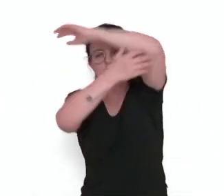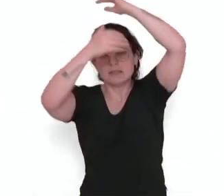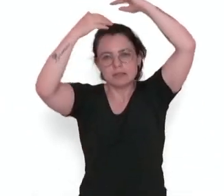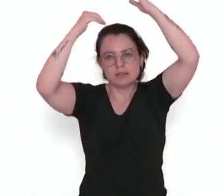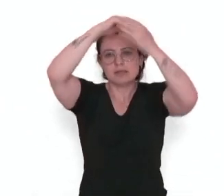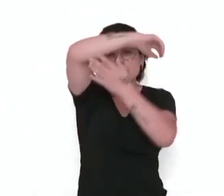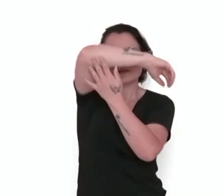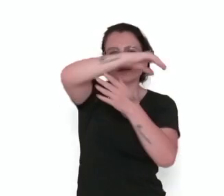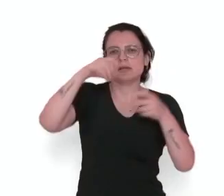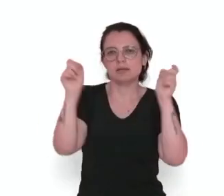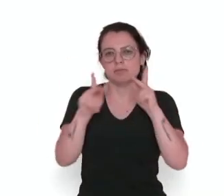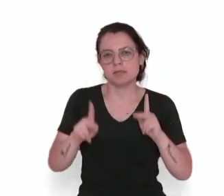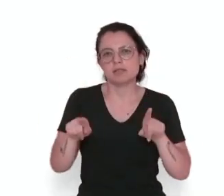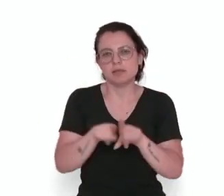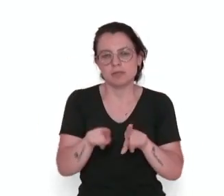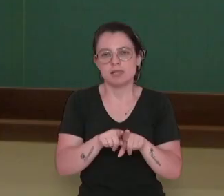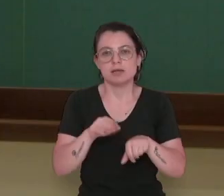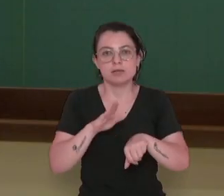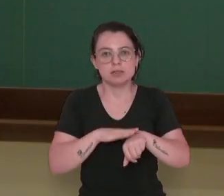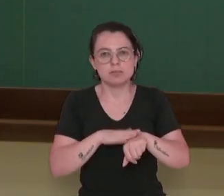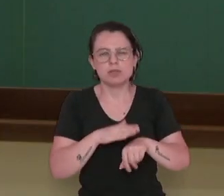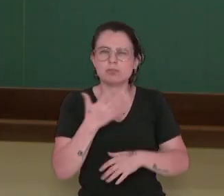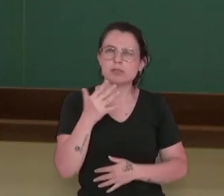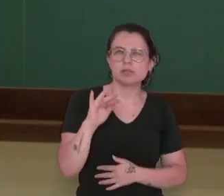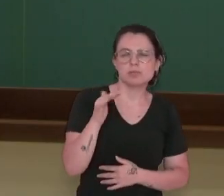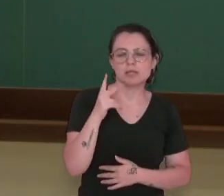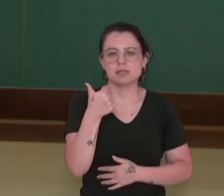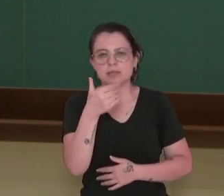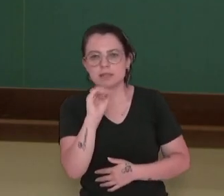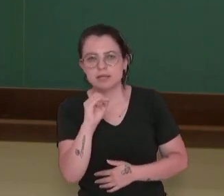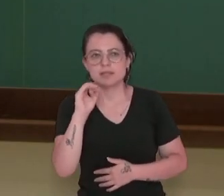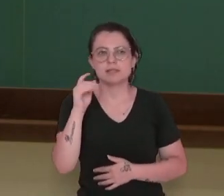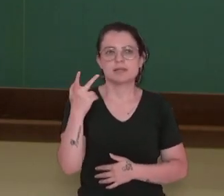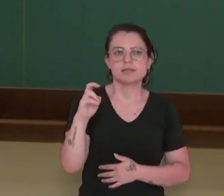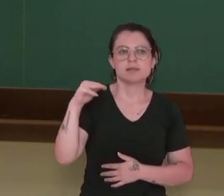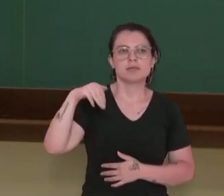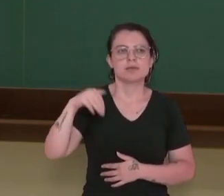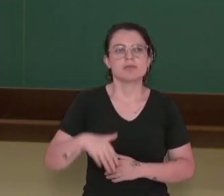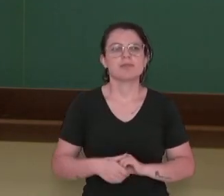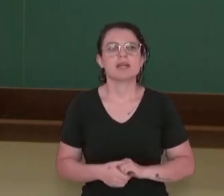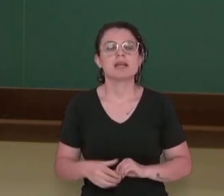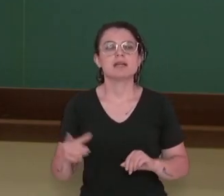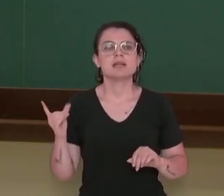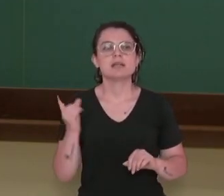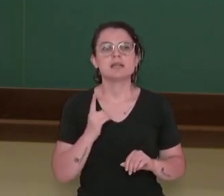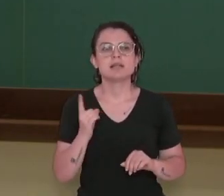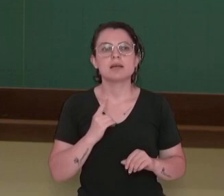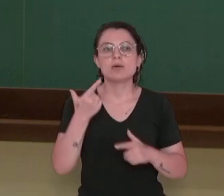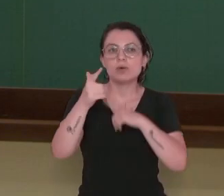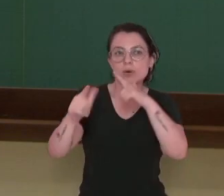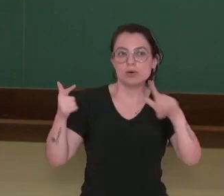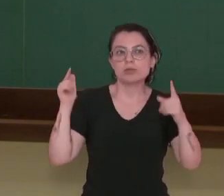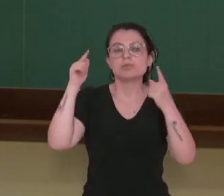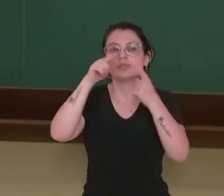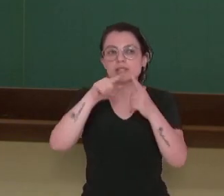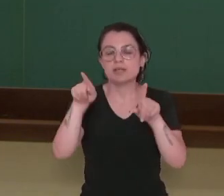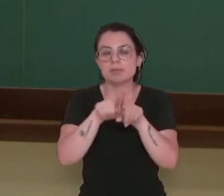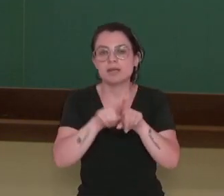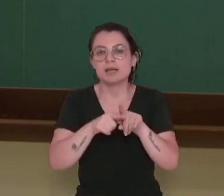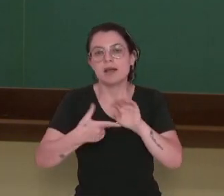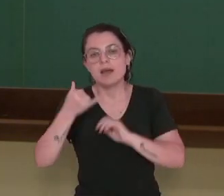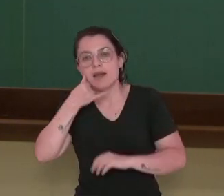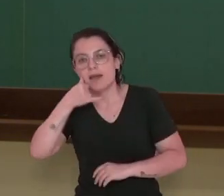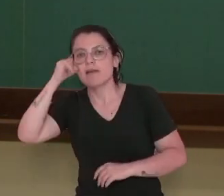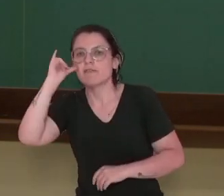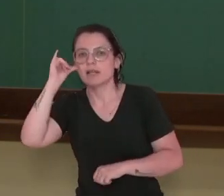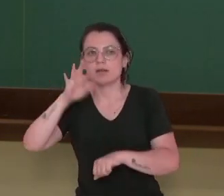e relaxamento, num tempo específico de no mínimo de 10 a 15 minutos, né? E onde os objetivos são a prevenção de doenças,